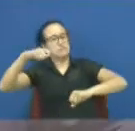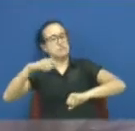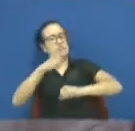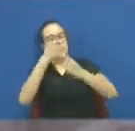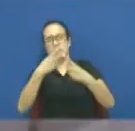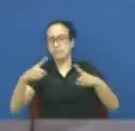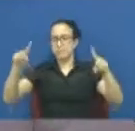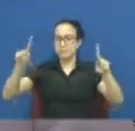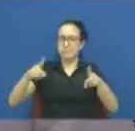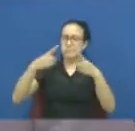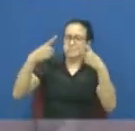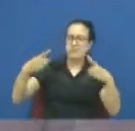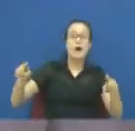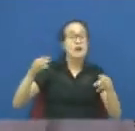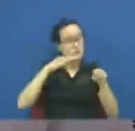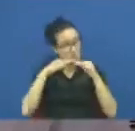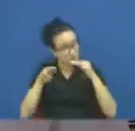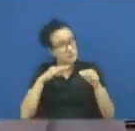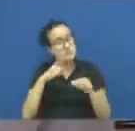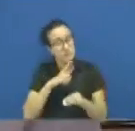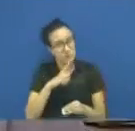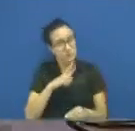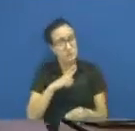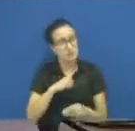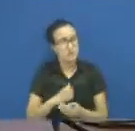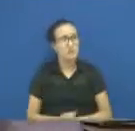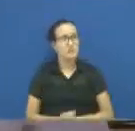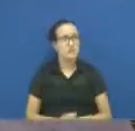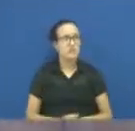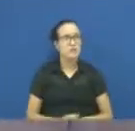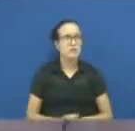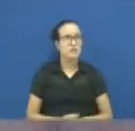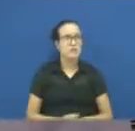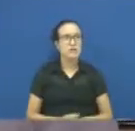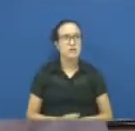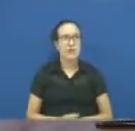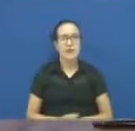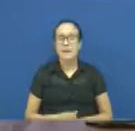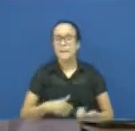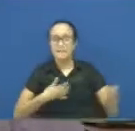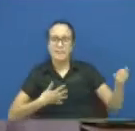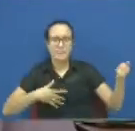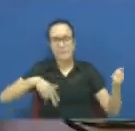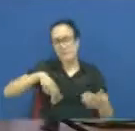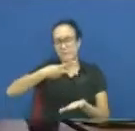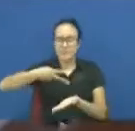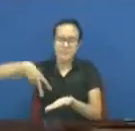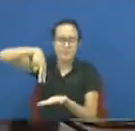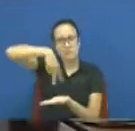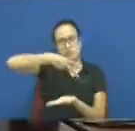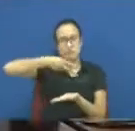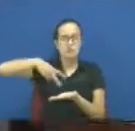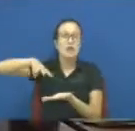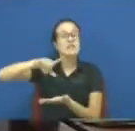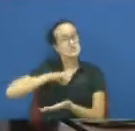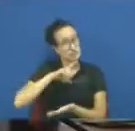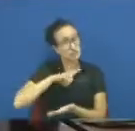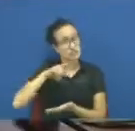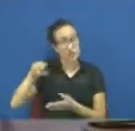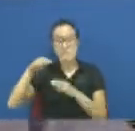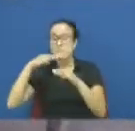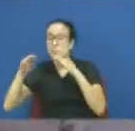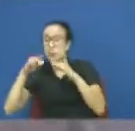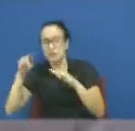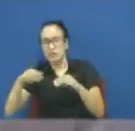baile de velha guarda. Quem não teve ainda oportunidade de frequentar um baile de velha guarda, eu acho que está perdendo tempo.